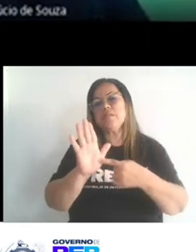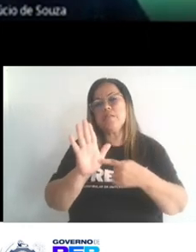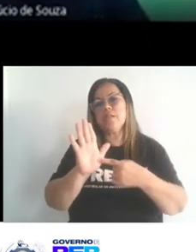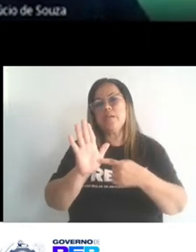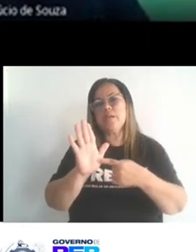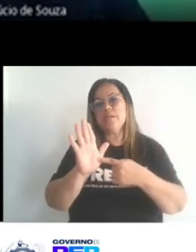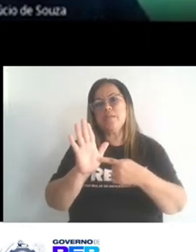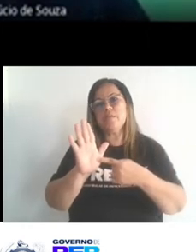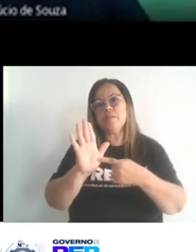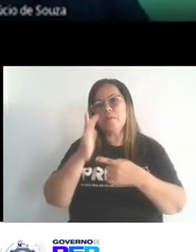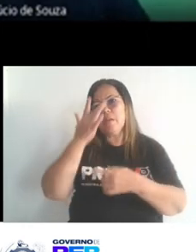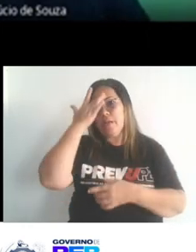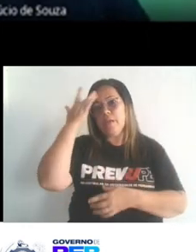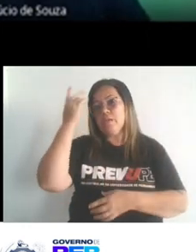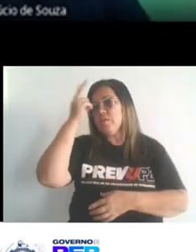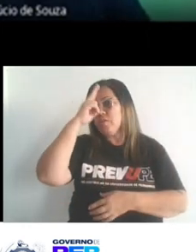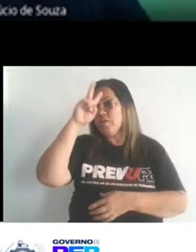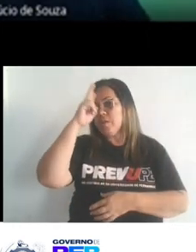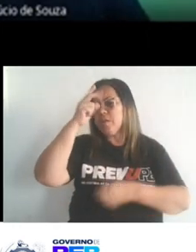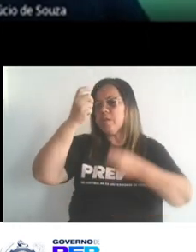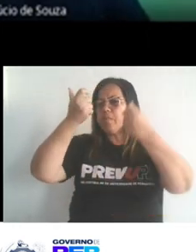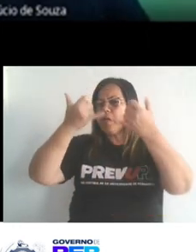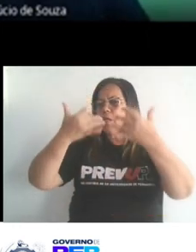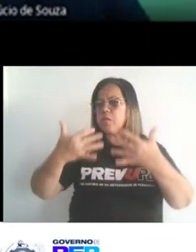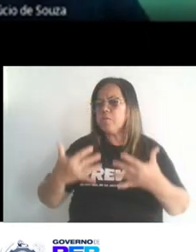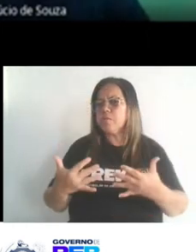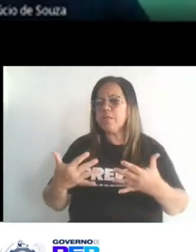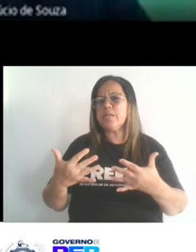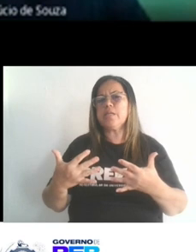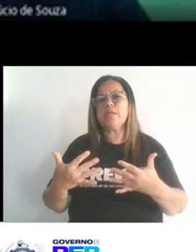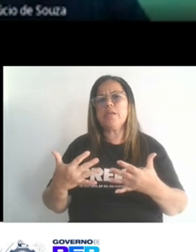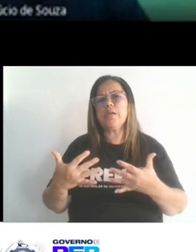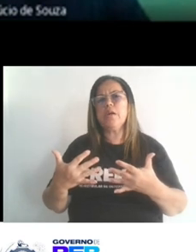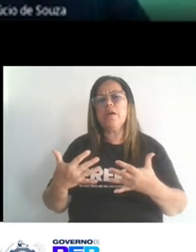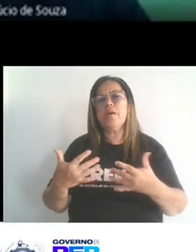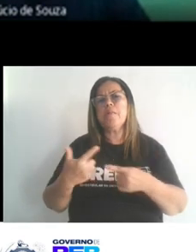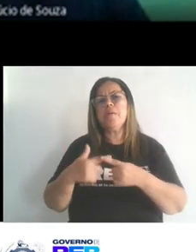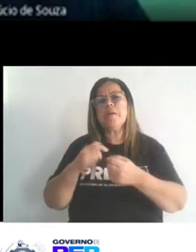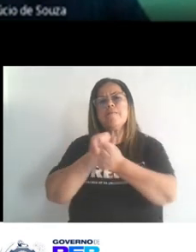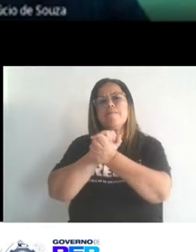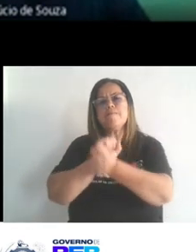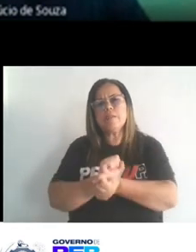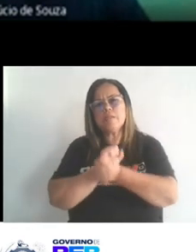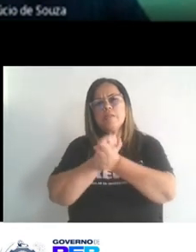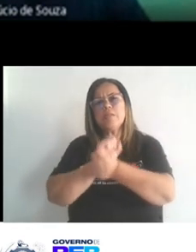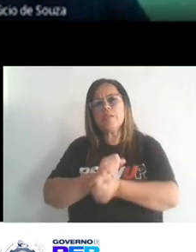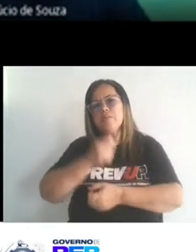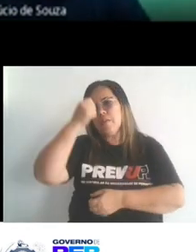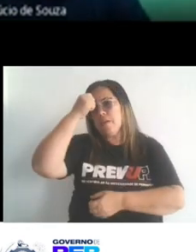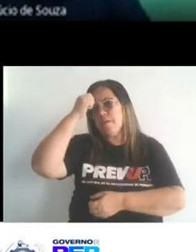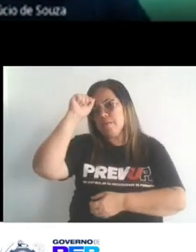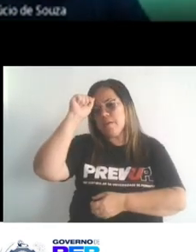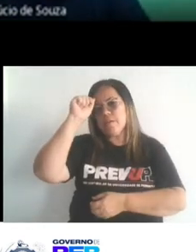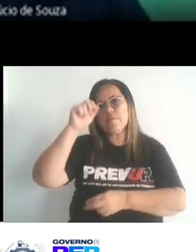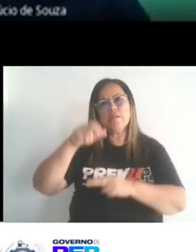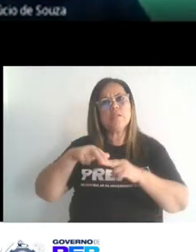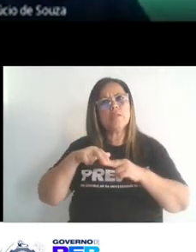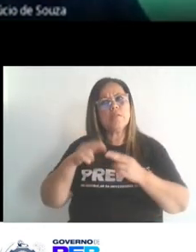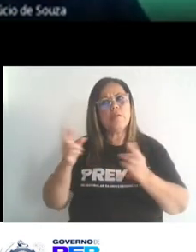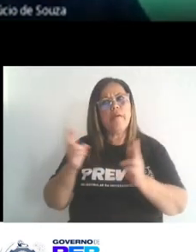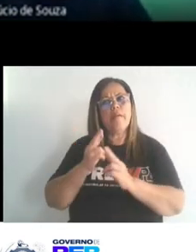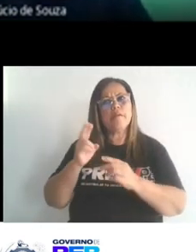historiadores para explicar o predomínio da escravização africana em relação a indígena que não é